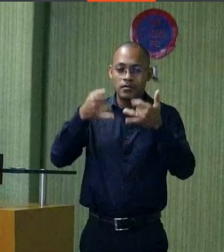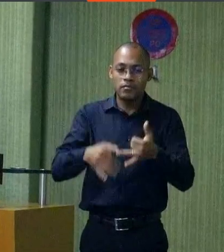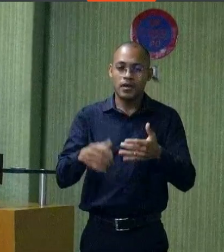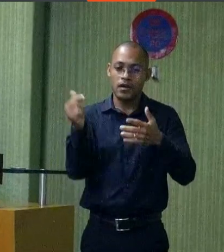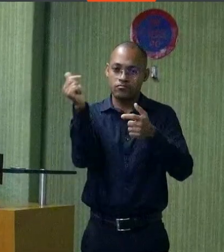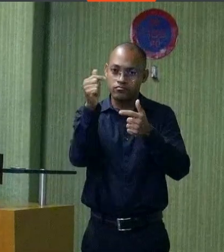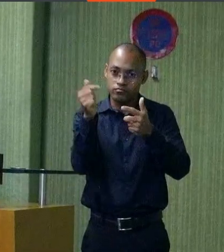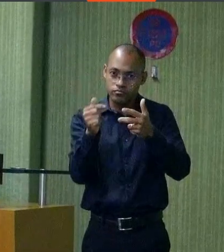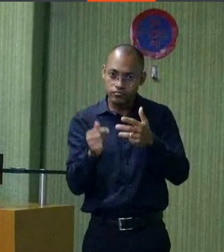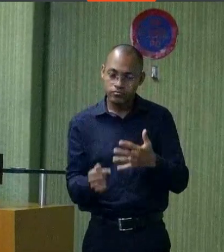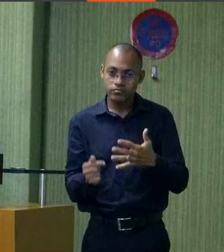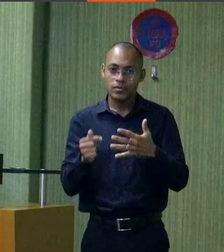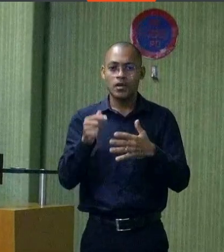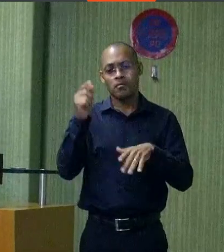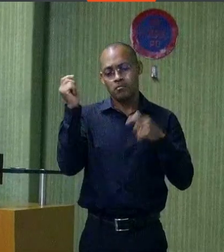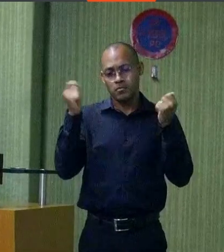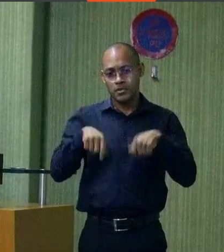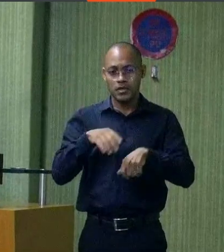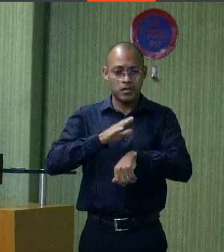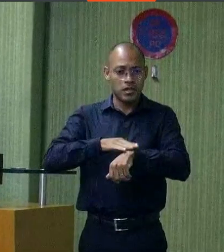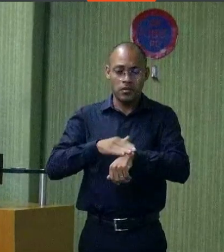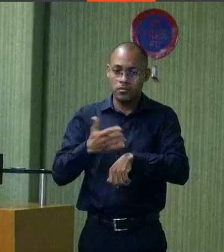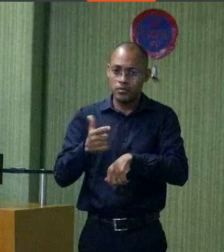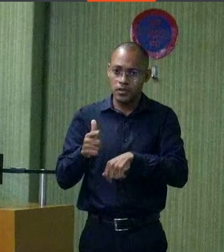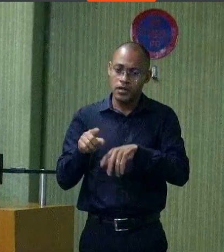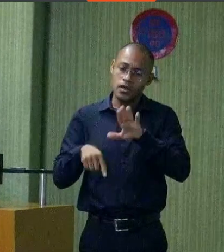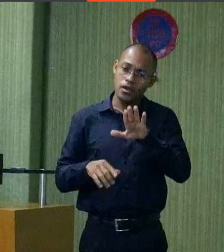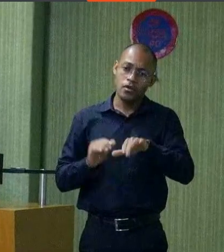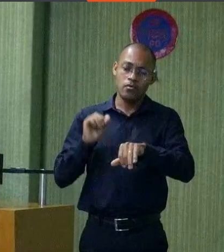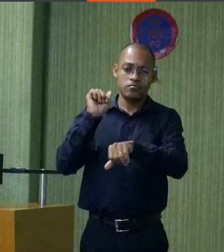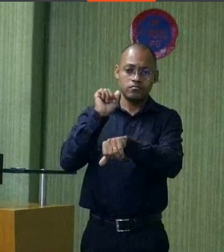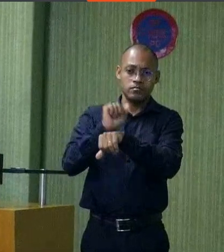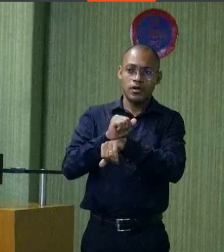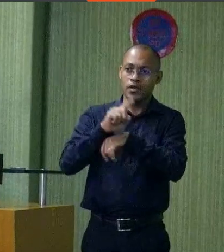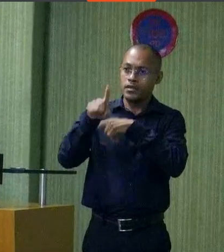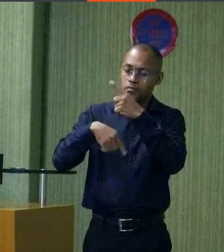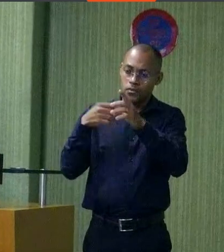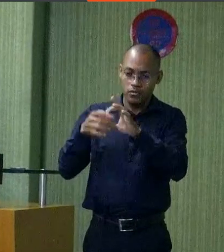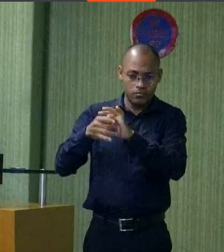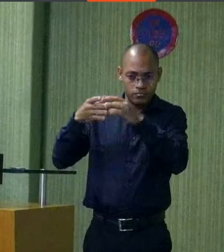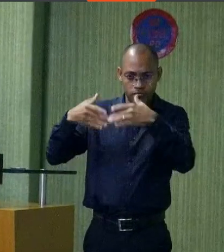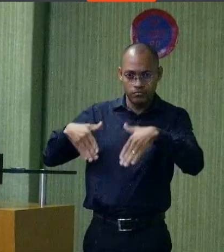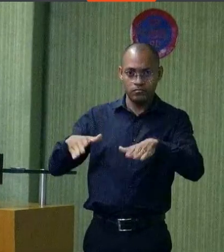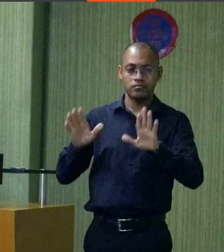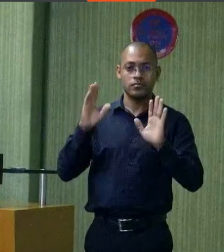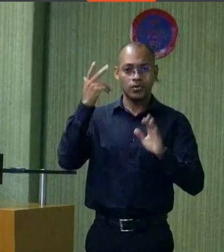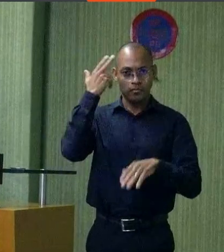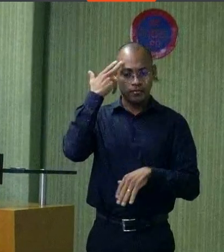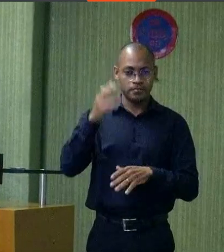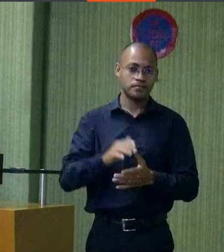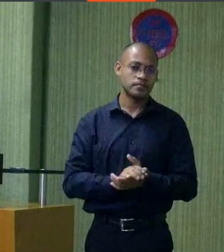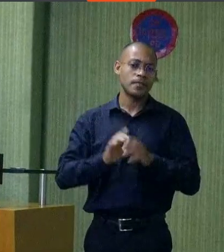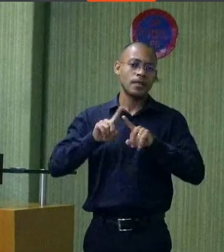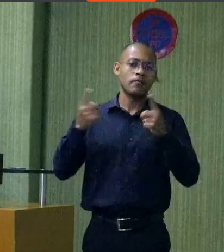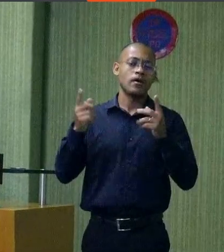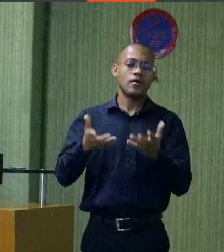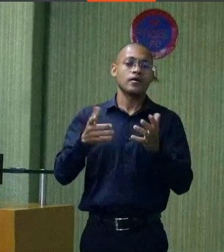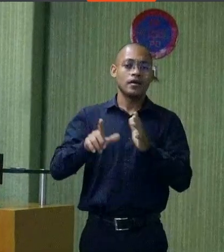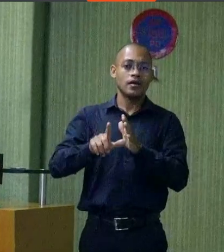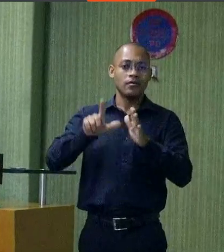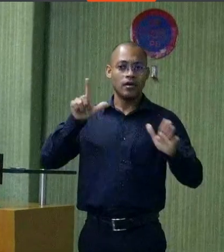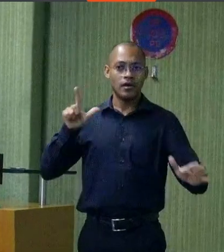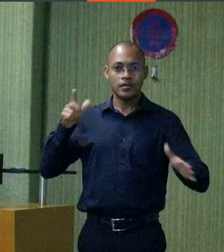a gente interrompe e e ficamos então pra leitura dos Senhores né Eh mas eu queria chamar atenção antes disso